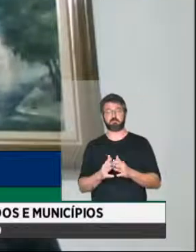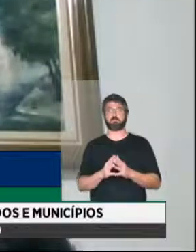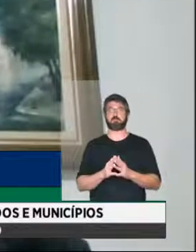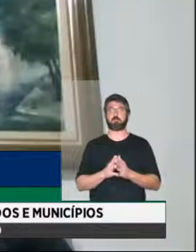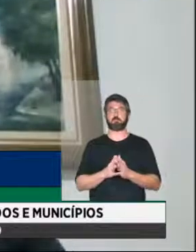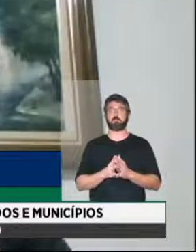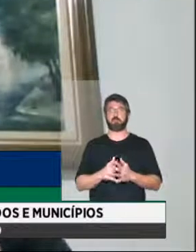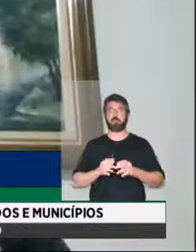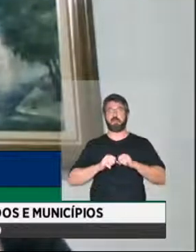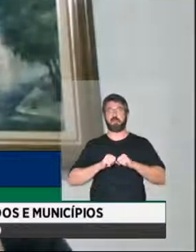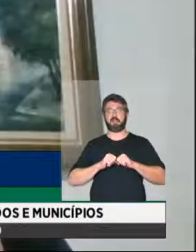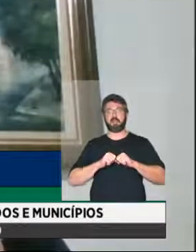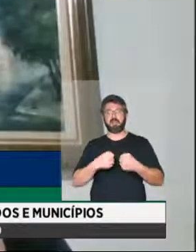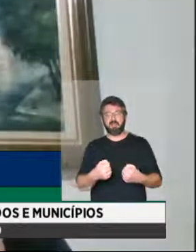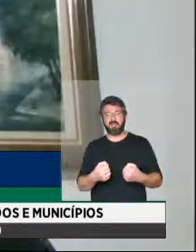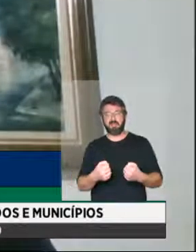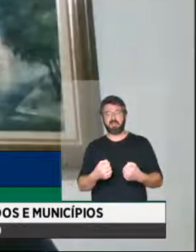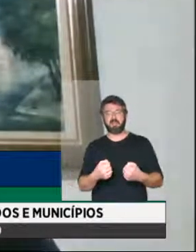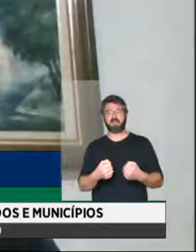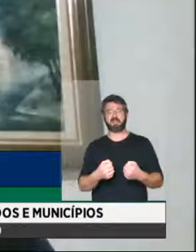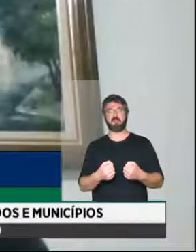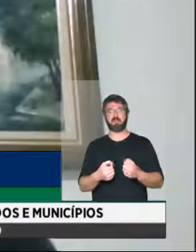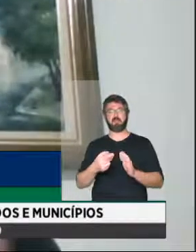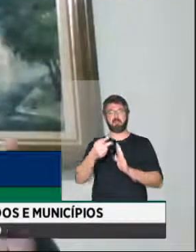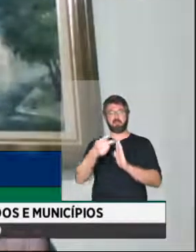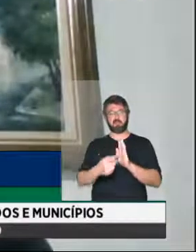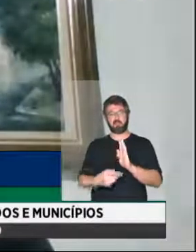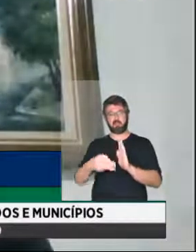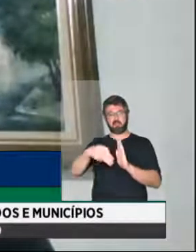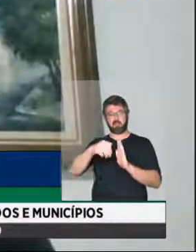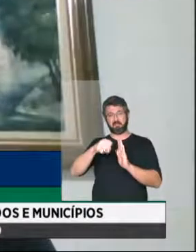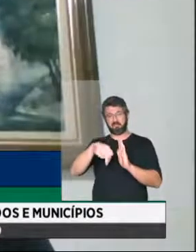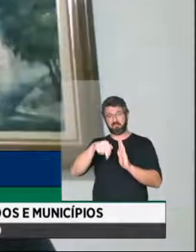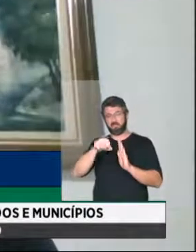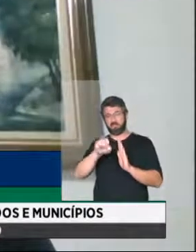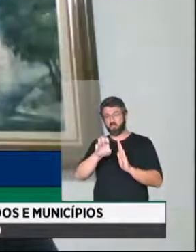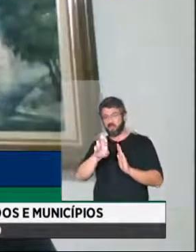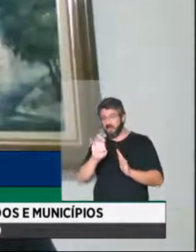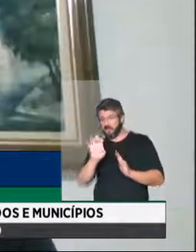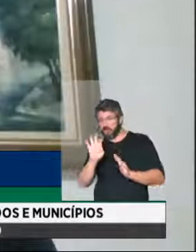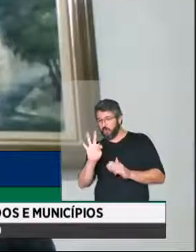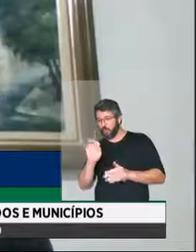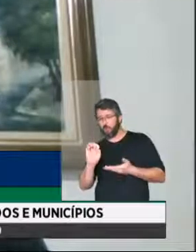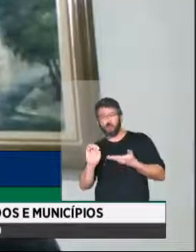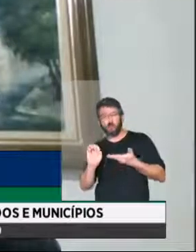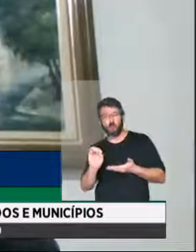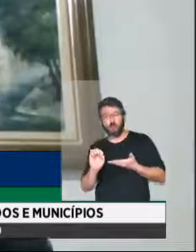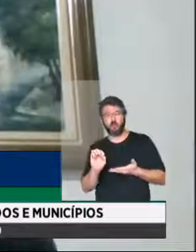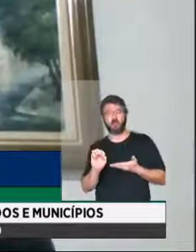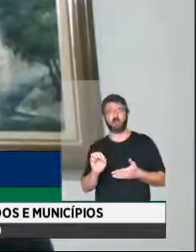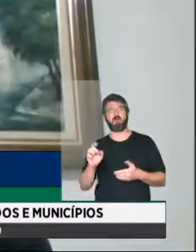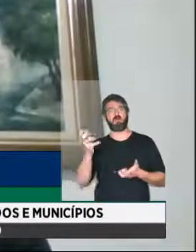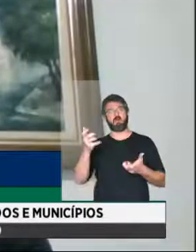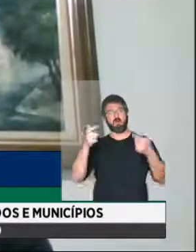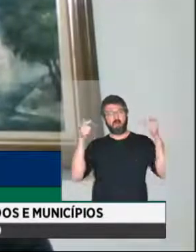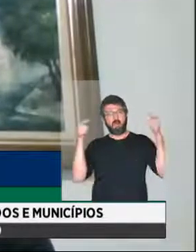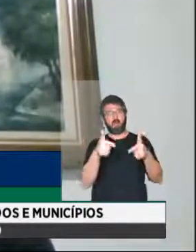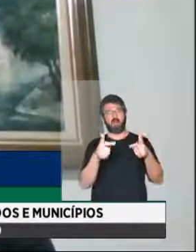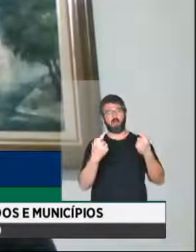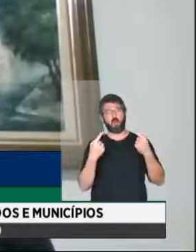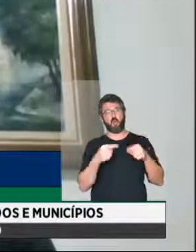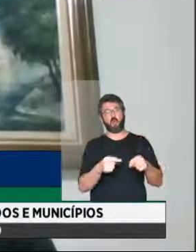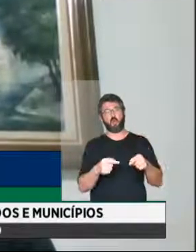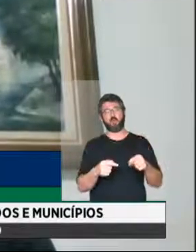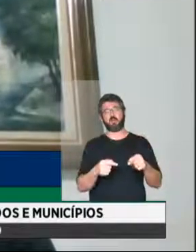aqui defender o plano Mansueto é, no mínimo, agredir a